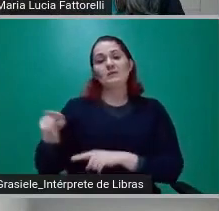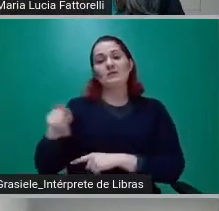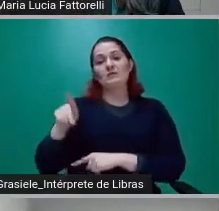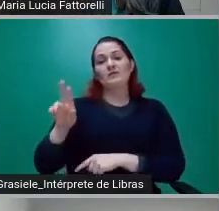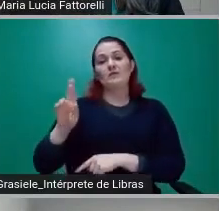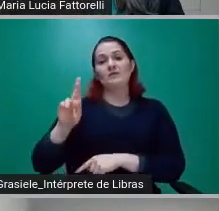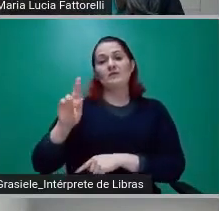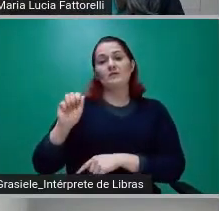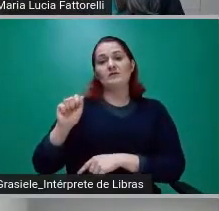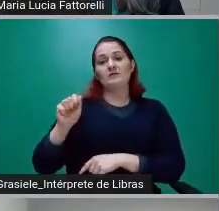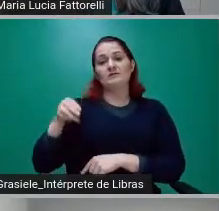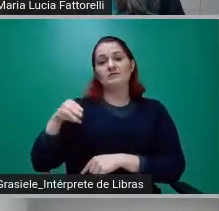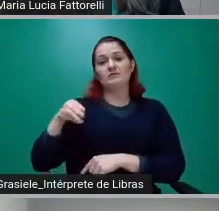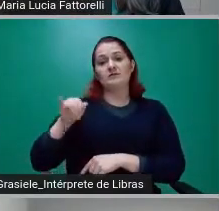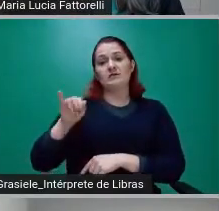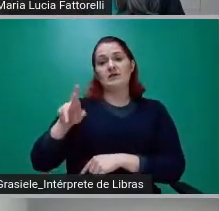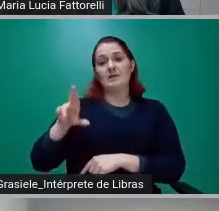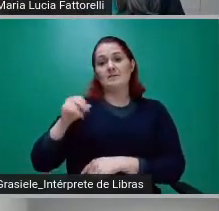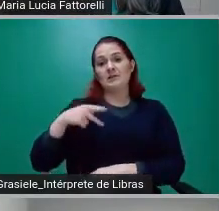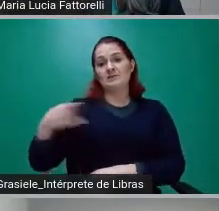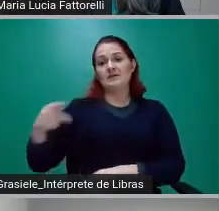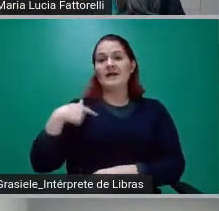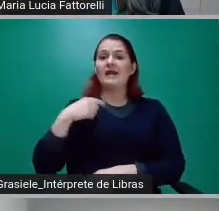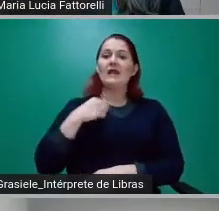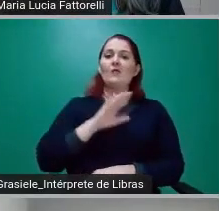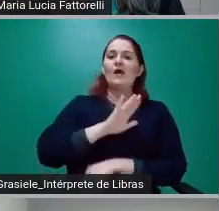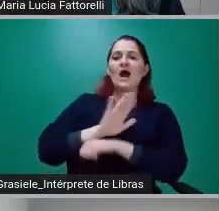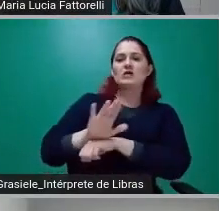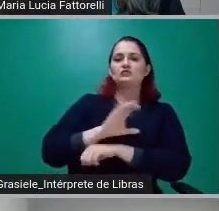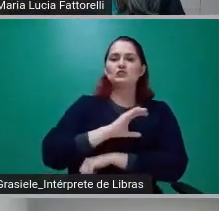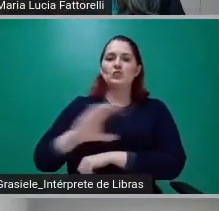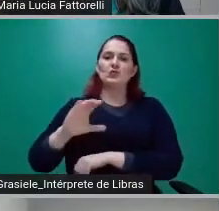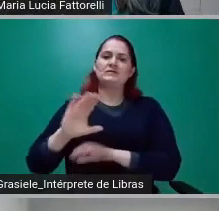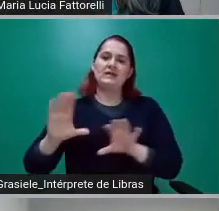na coordenação desse grupo.